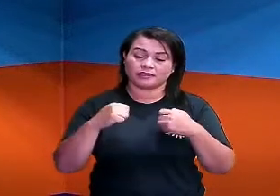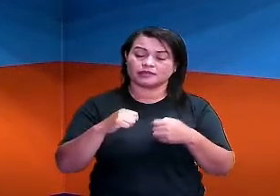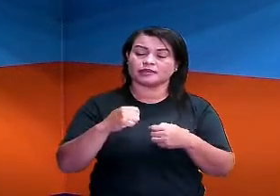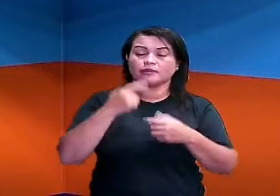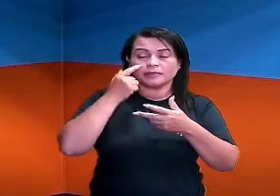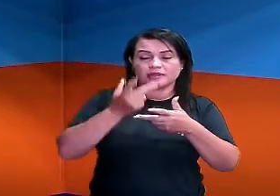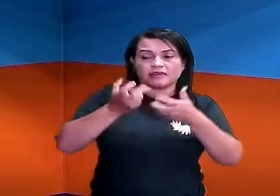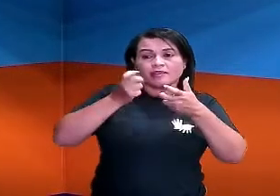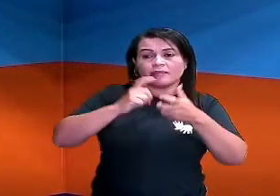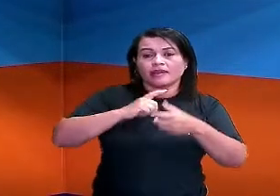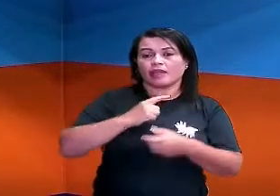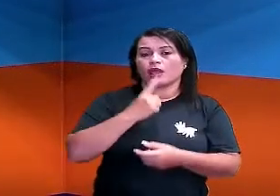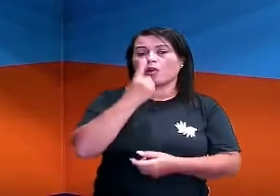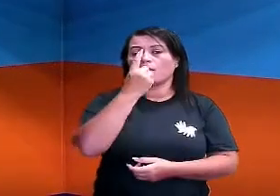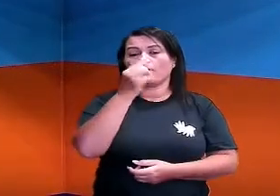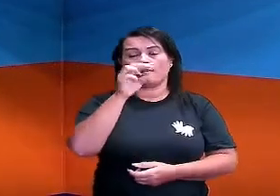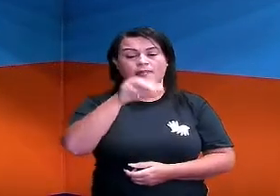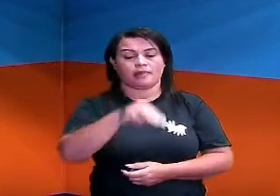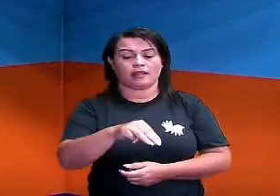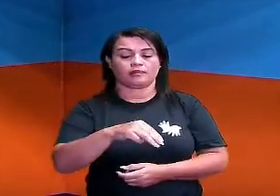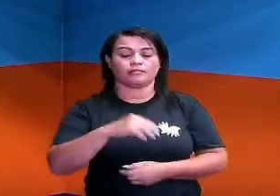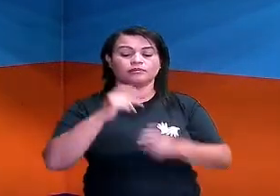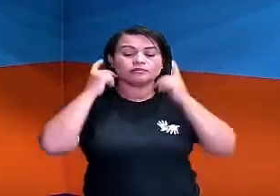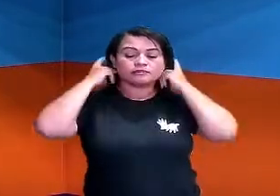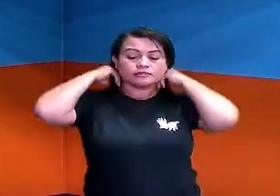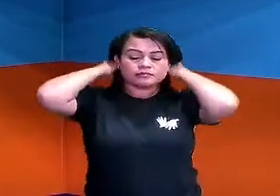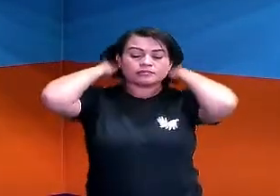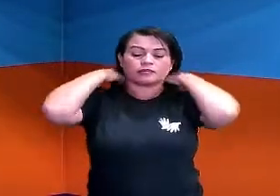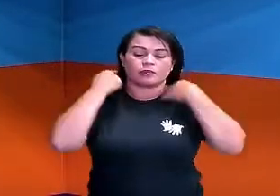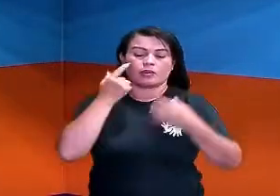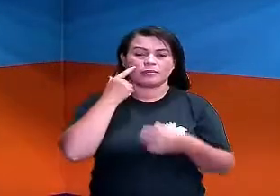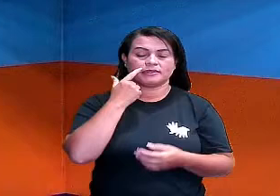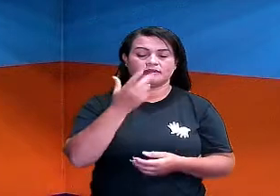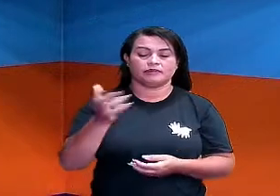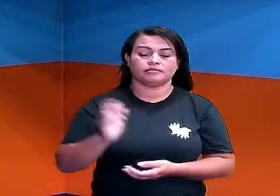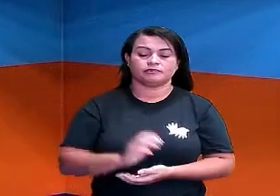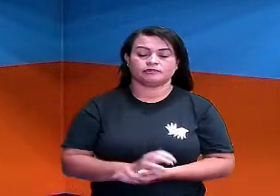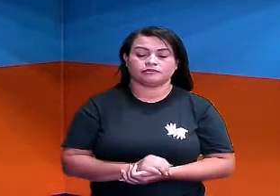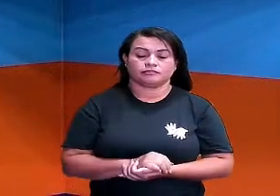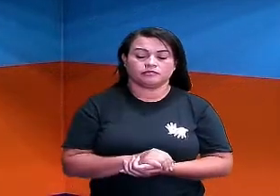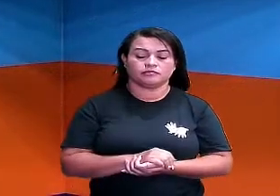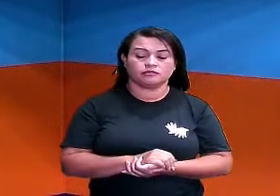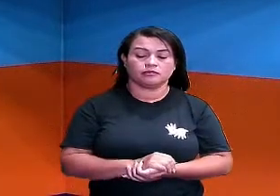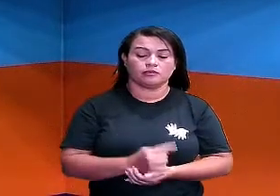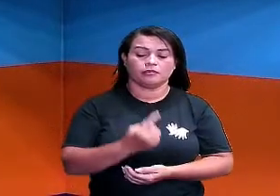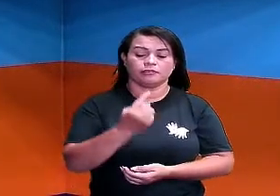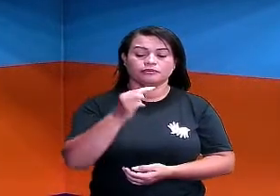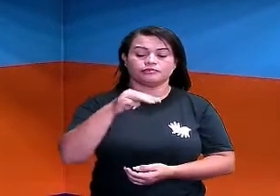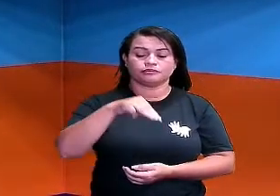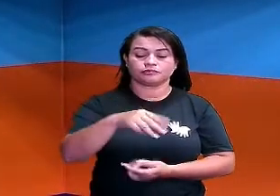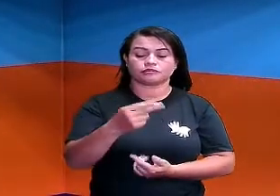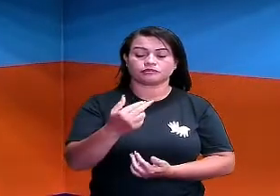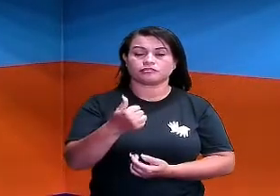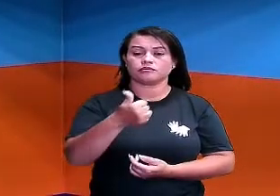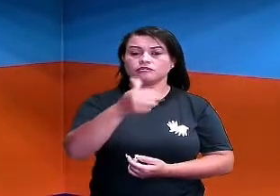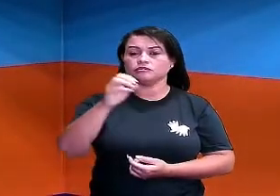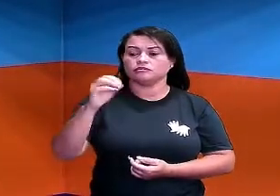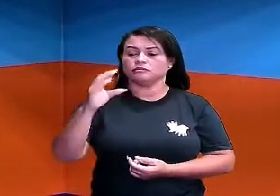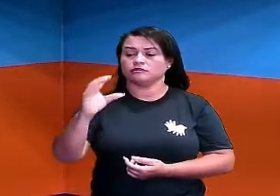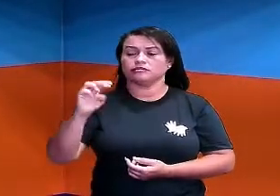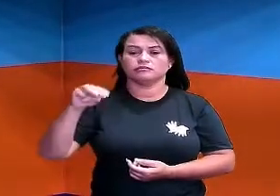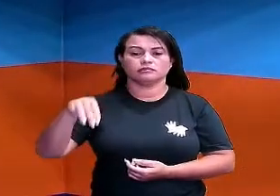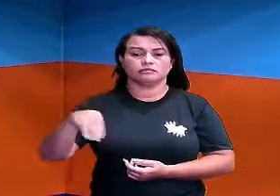metro, tá certo? Ó, vou fazer aqui a abreviação. 1 metro igual a 100